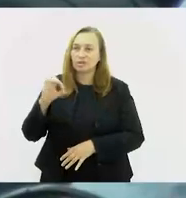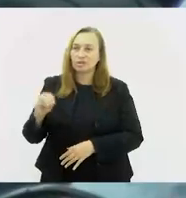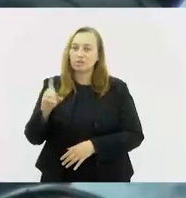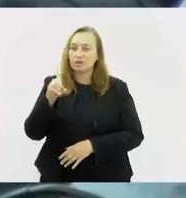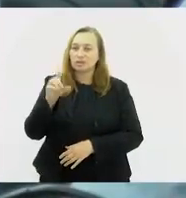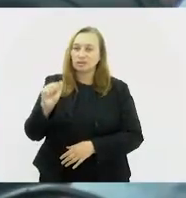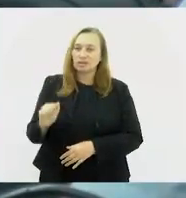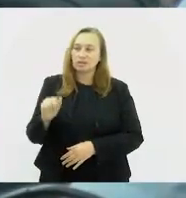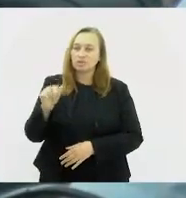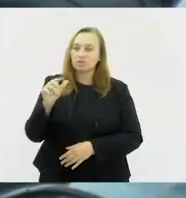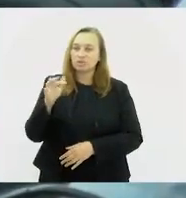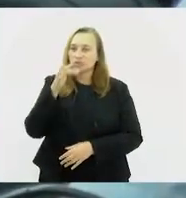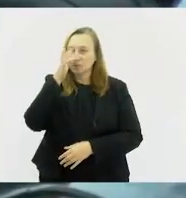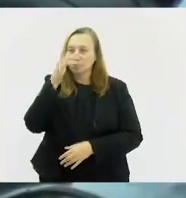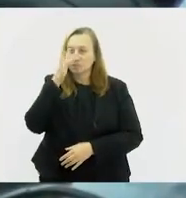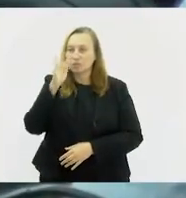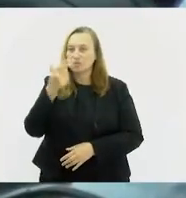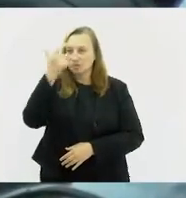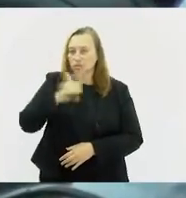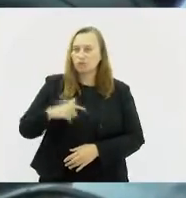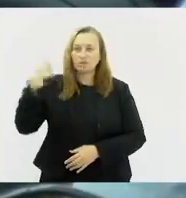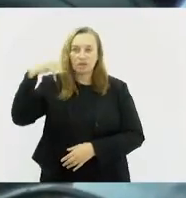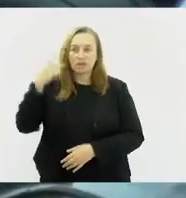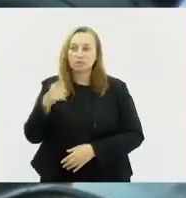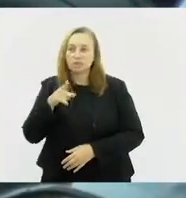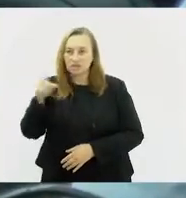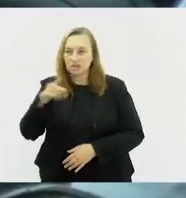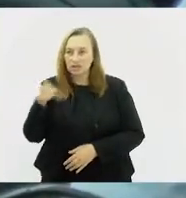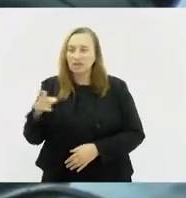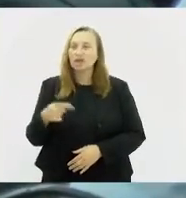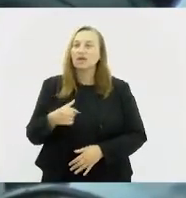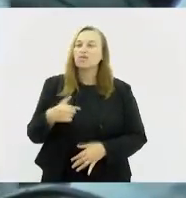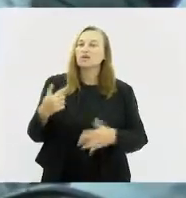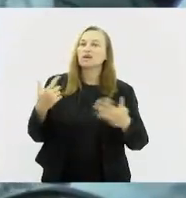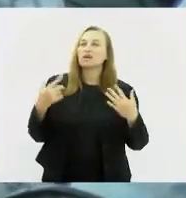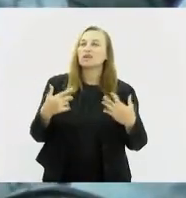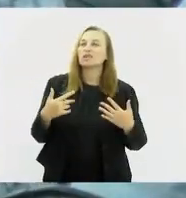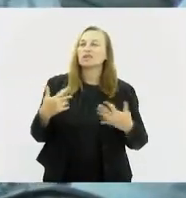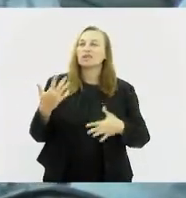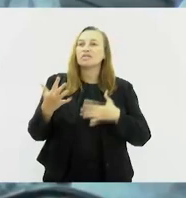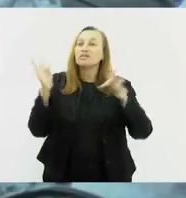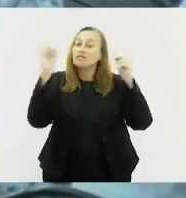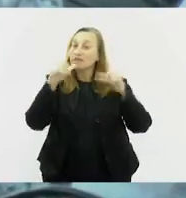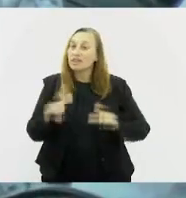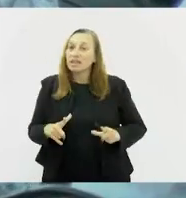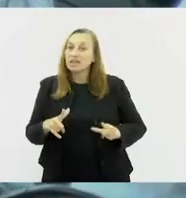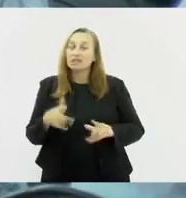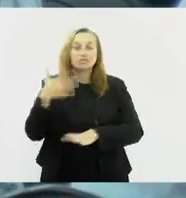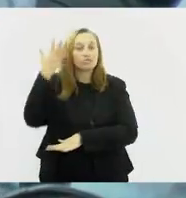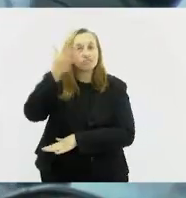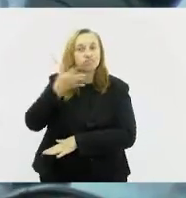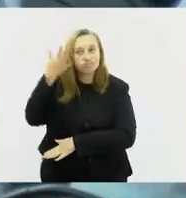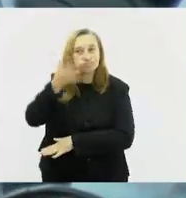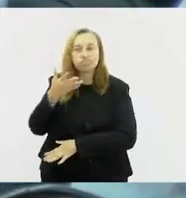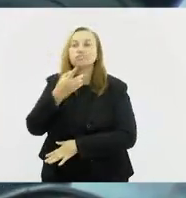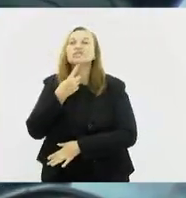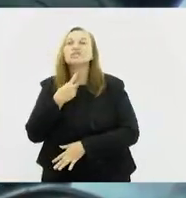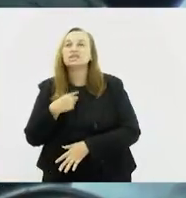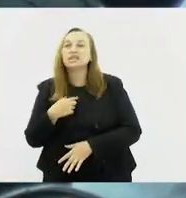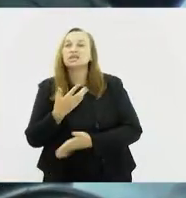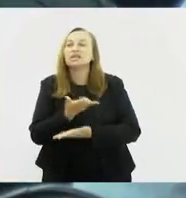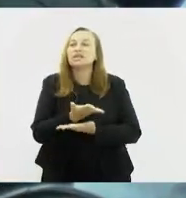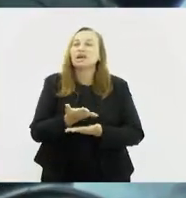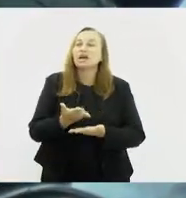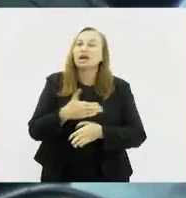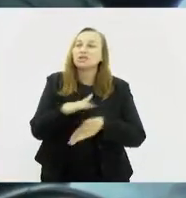lá. Fiquei muito elogiado com as palestrantes. Eu desejo a todos os